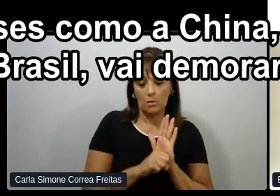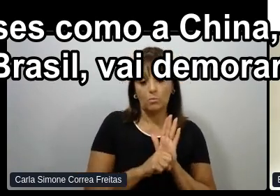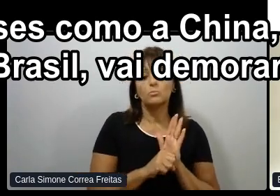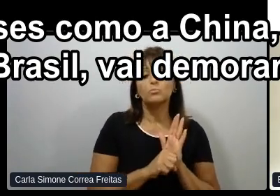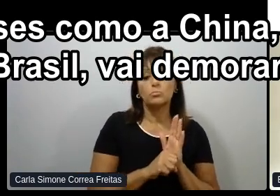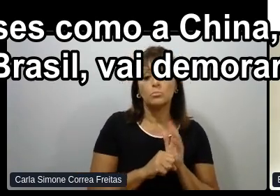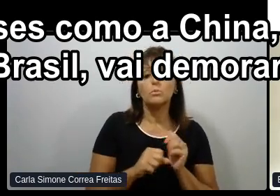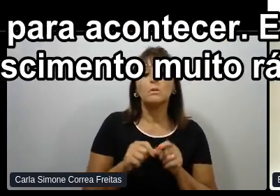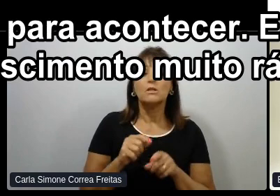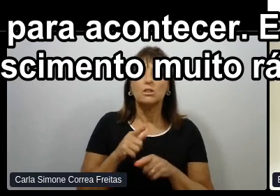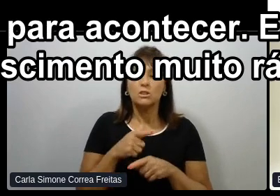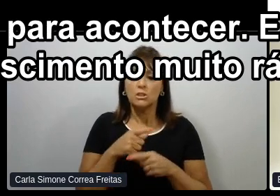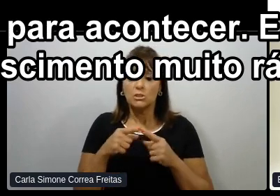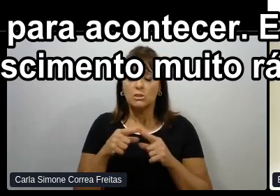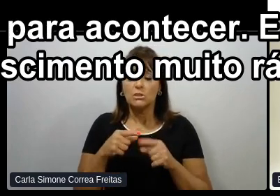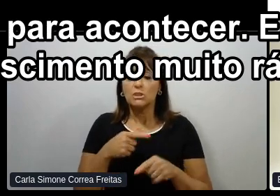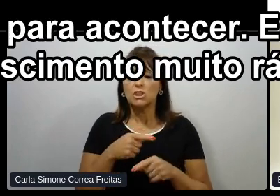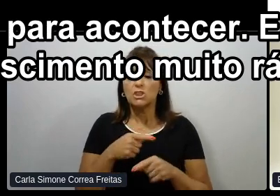decorrer dos anos.